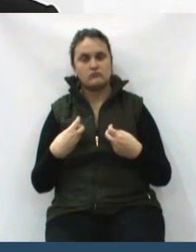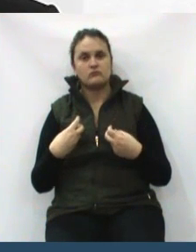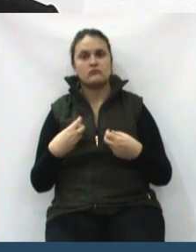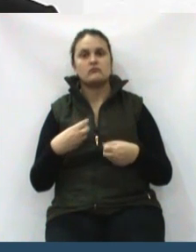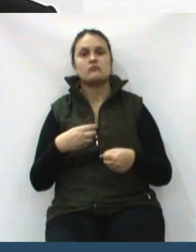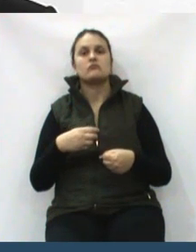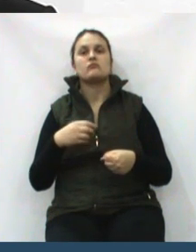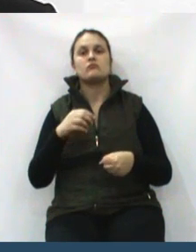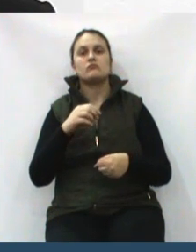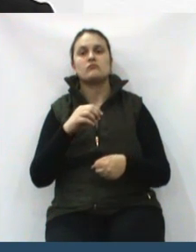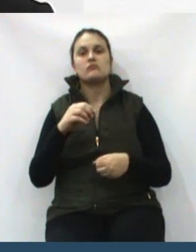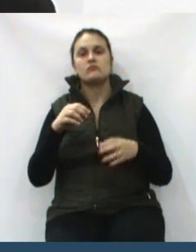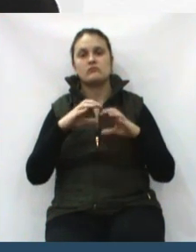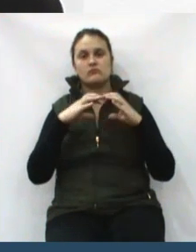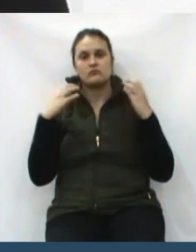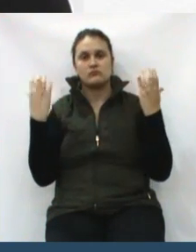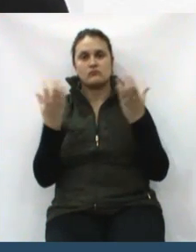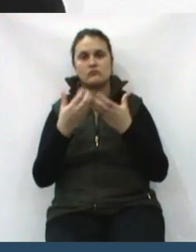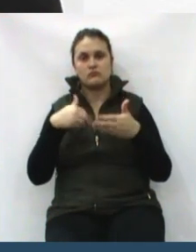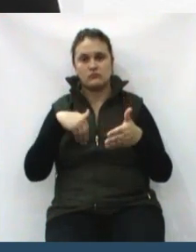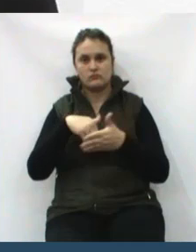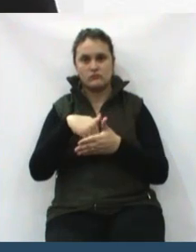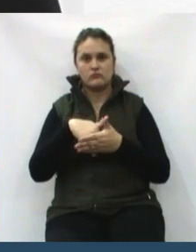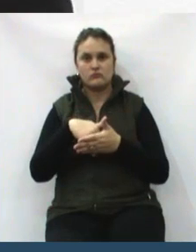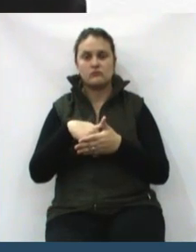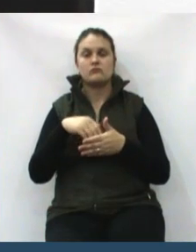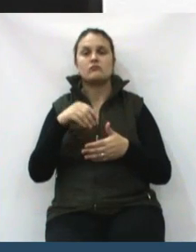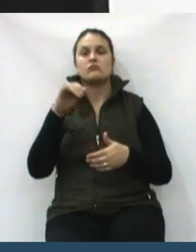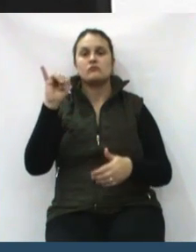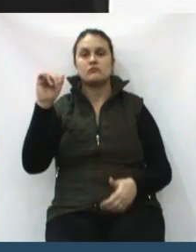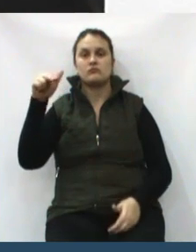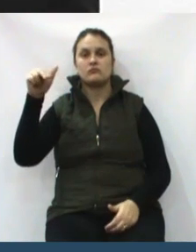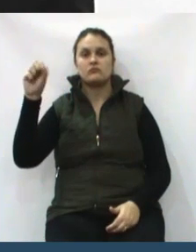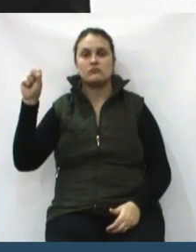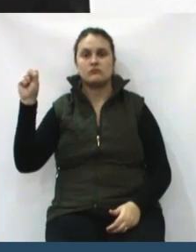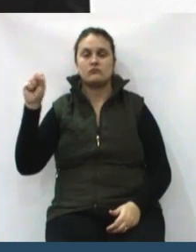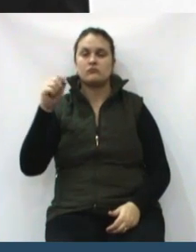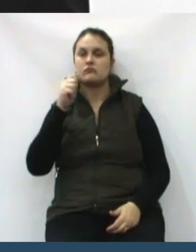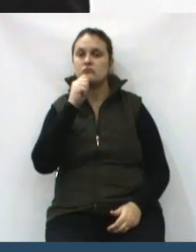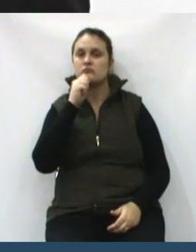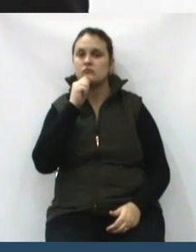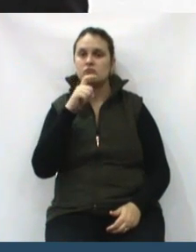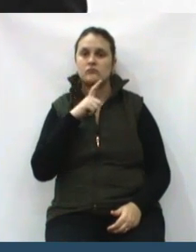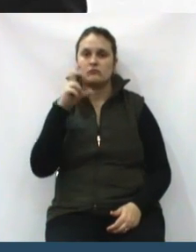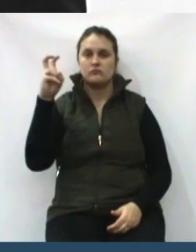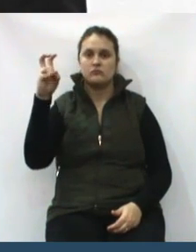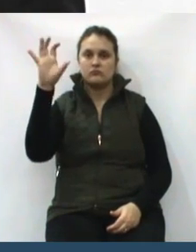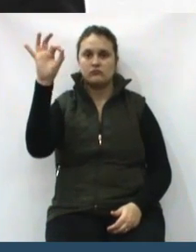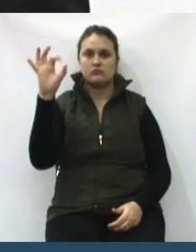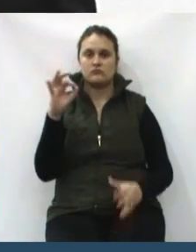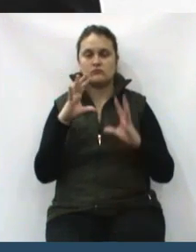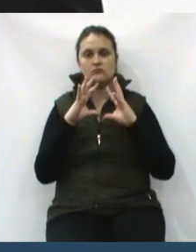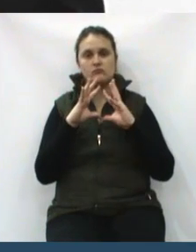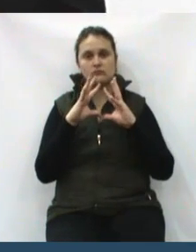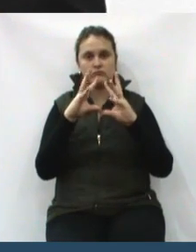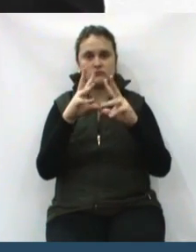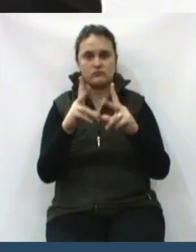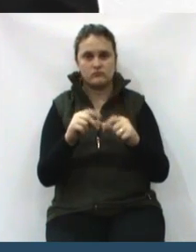de bilheteria. O INSS ainda arrecada 5% de tudo